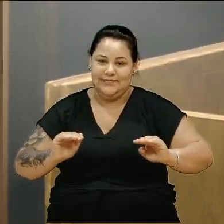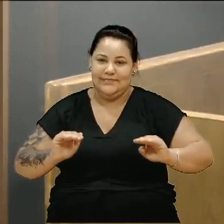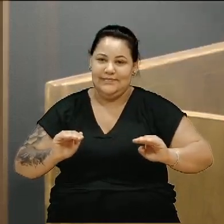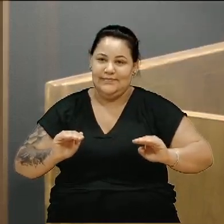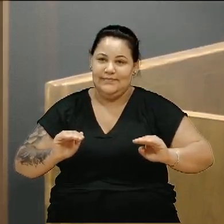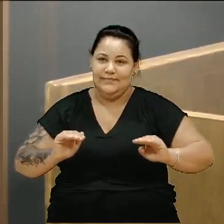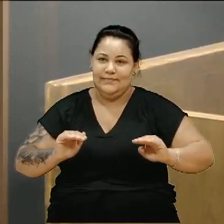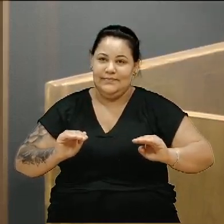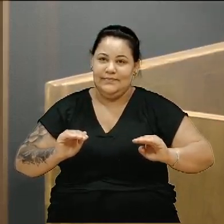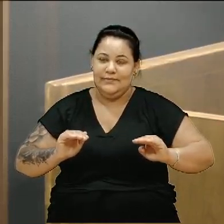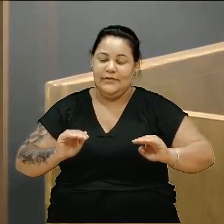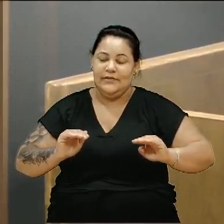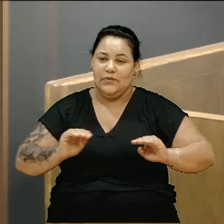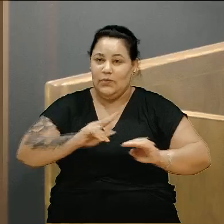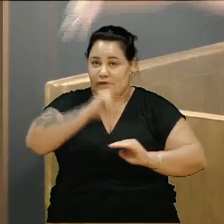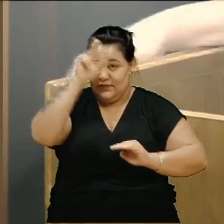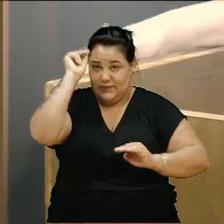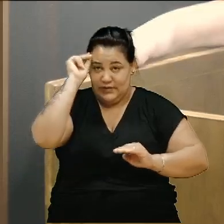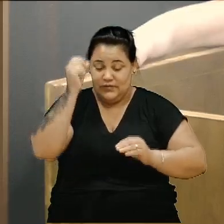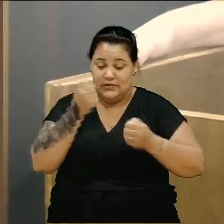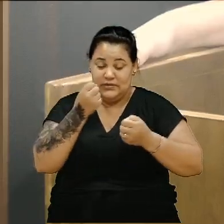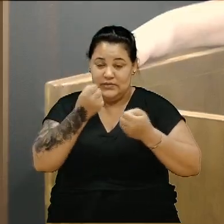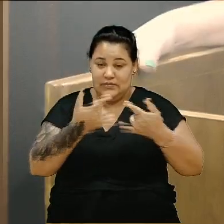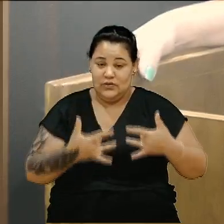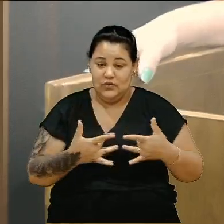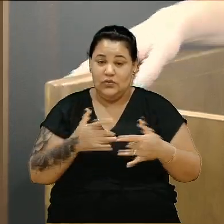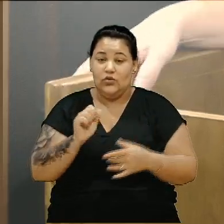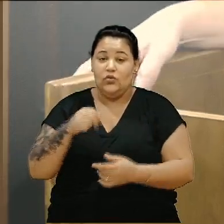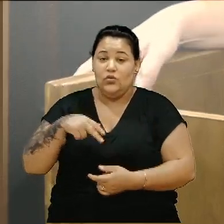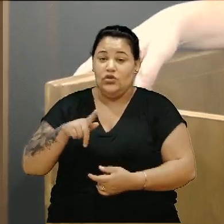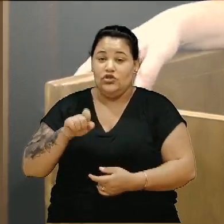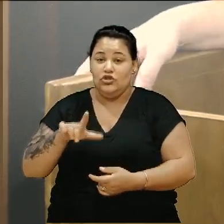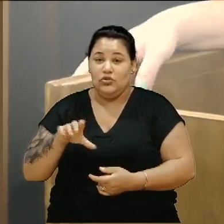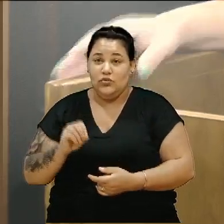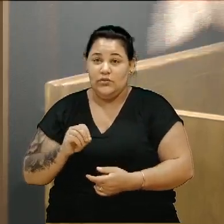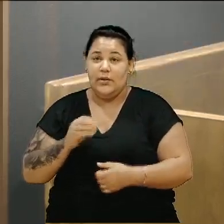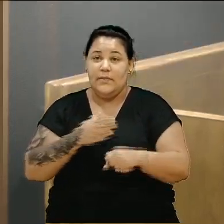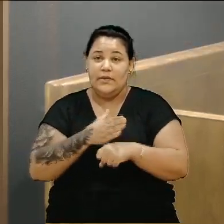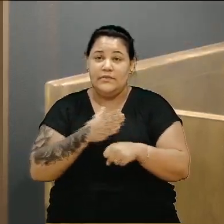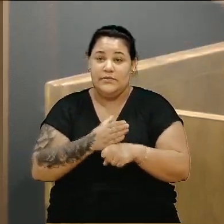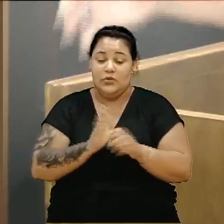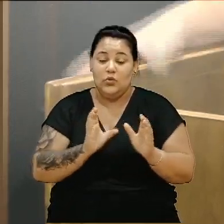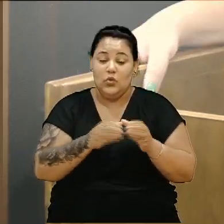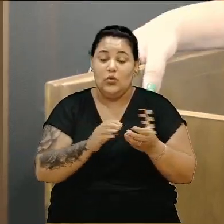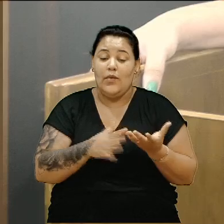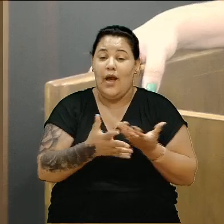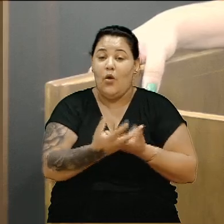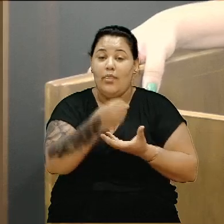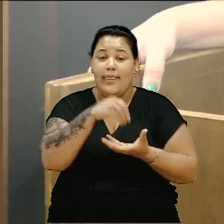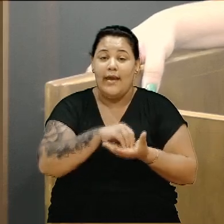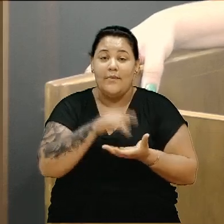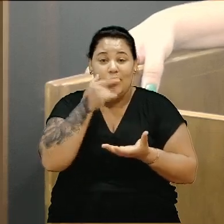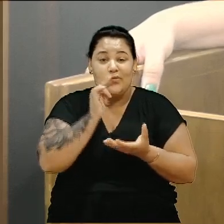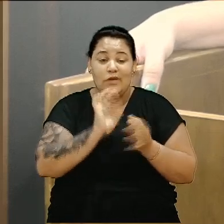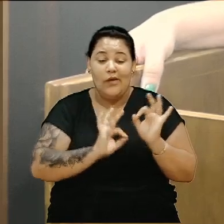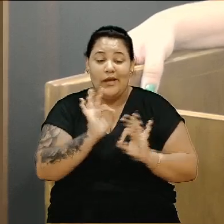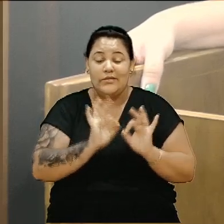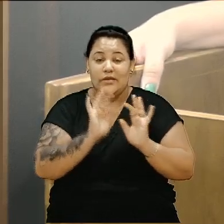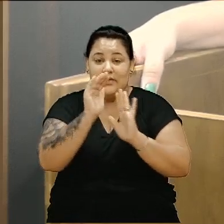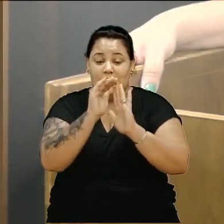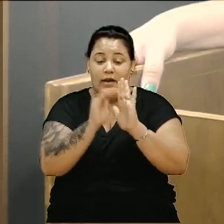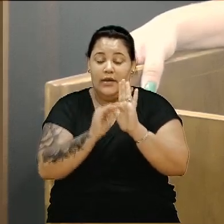sinalizou que o Ângelo estava entrando na equipe lá da Codeca para integrar lá e organizar esse cronograma